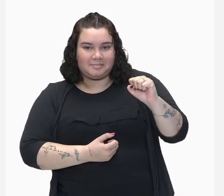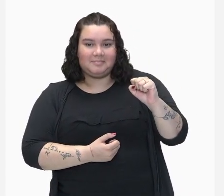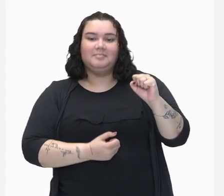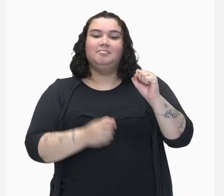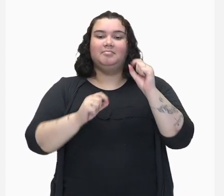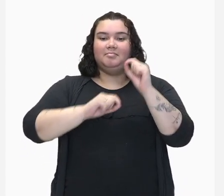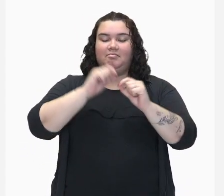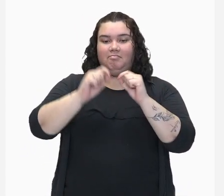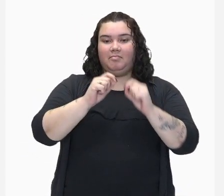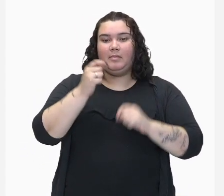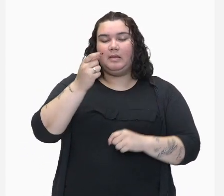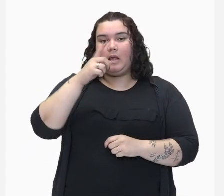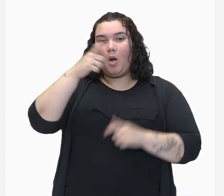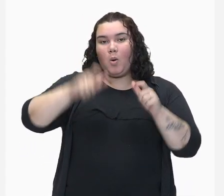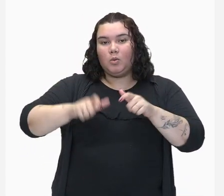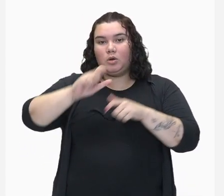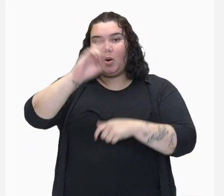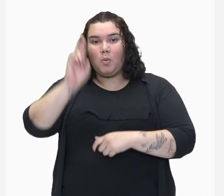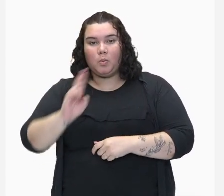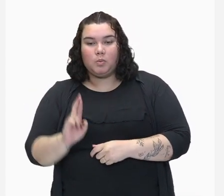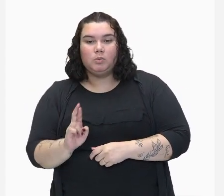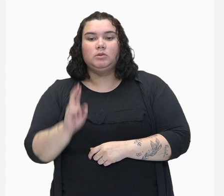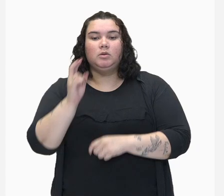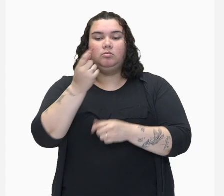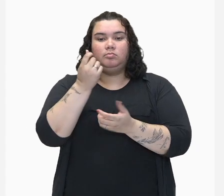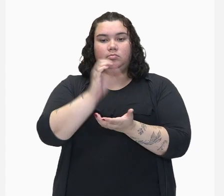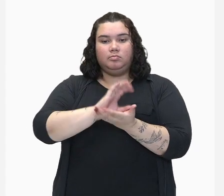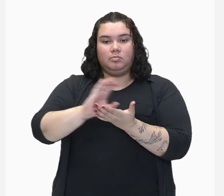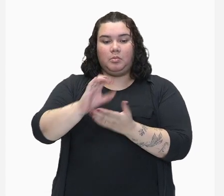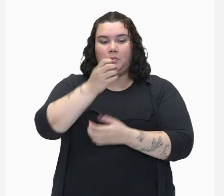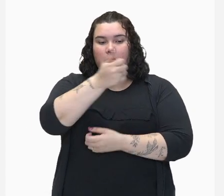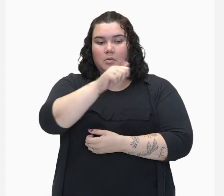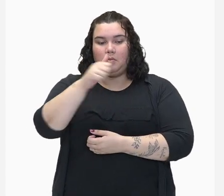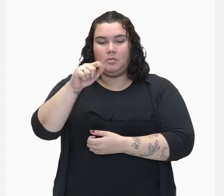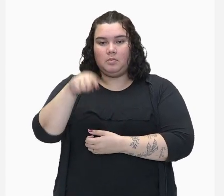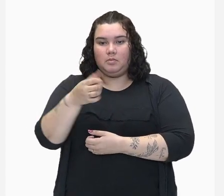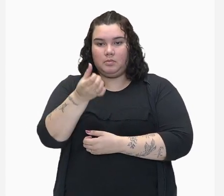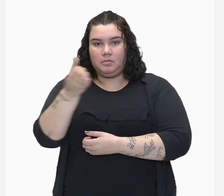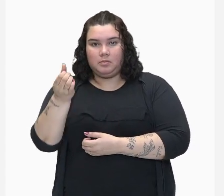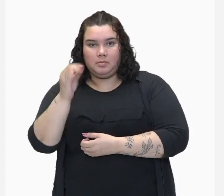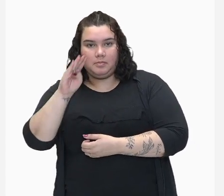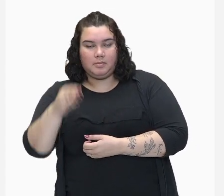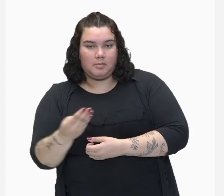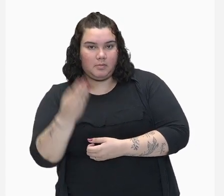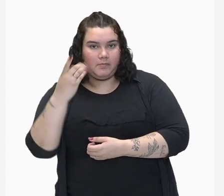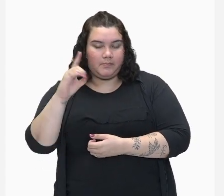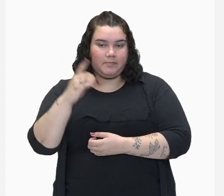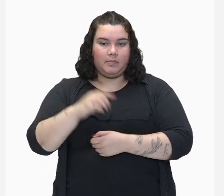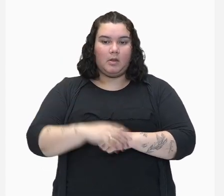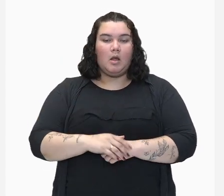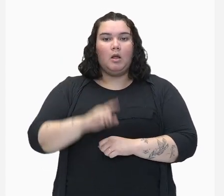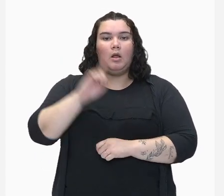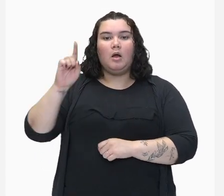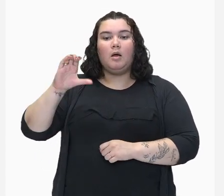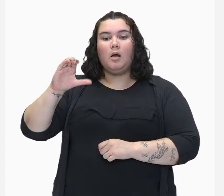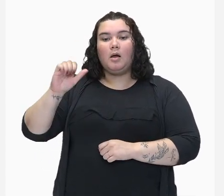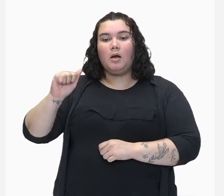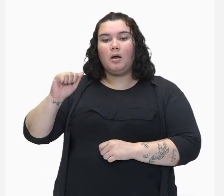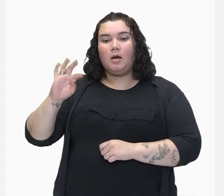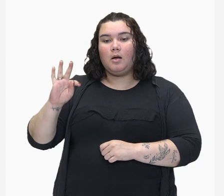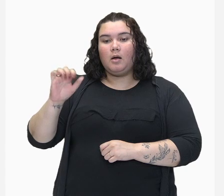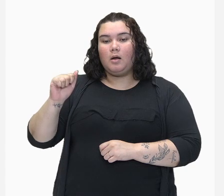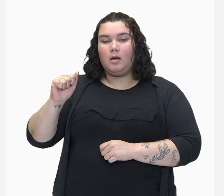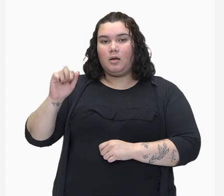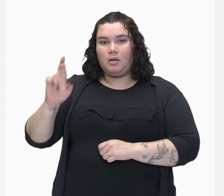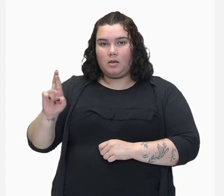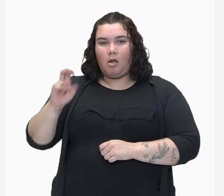bilhões de dólares. E o Catar, lá dos grandes petroleiros árabes, né? Um pessoal muito cheio da